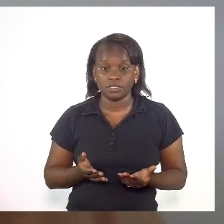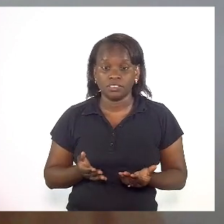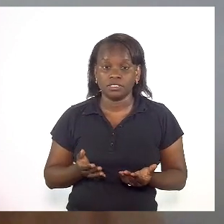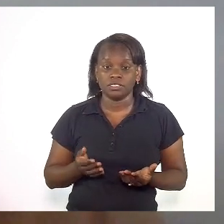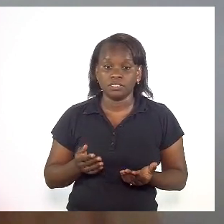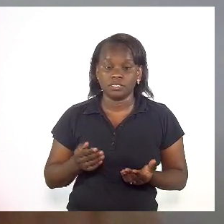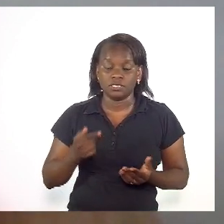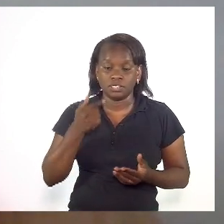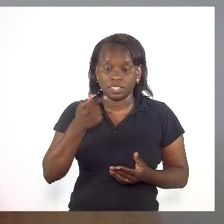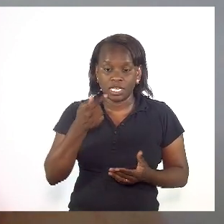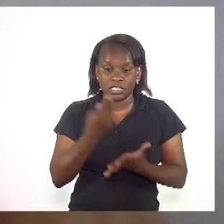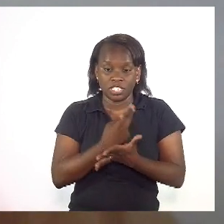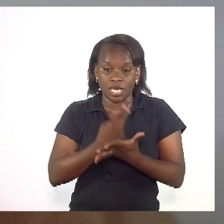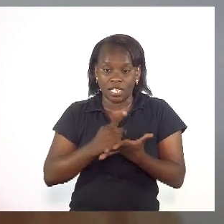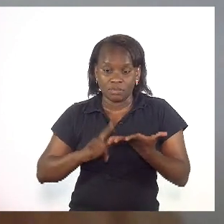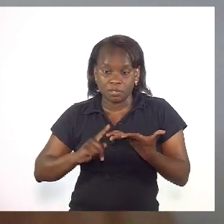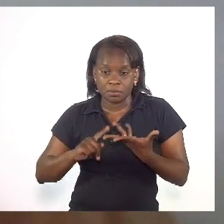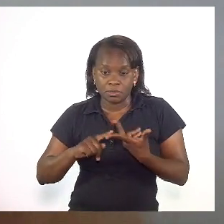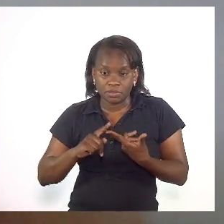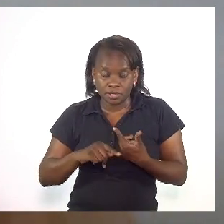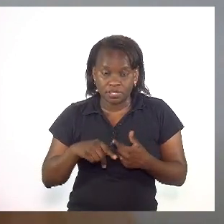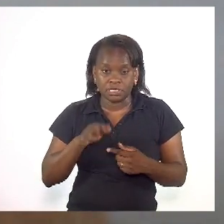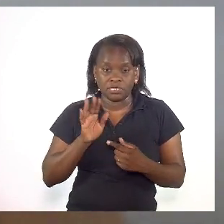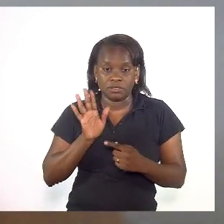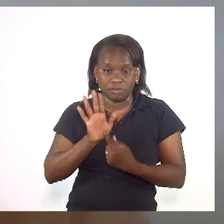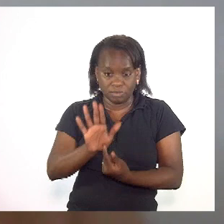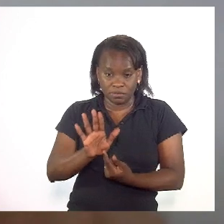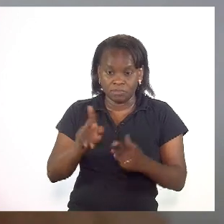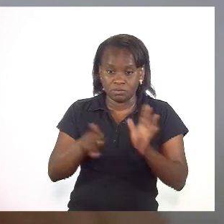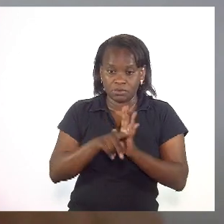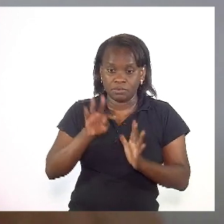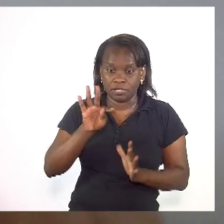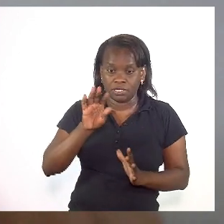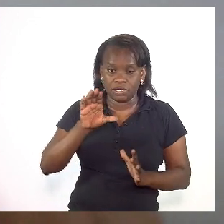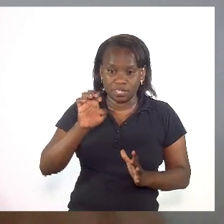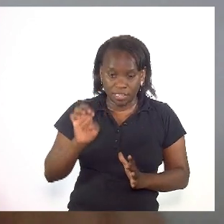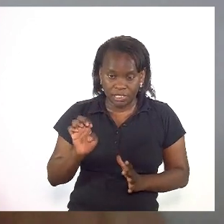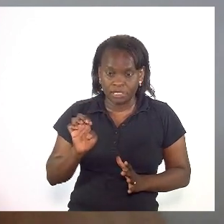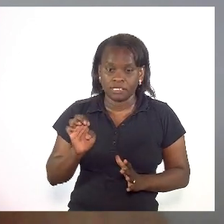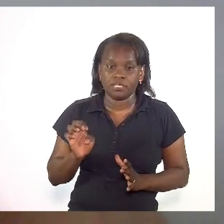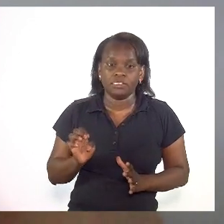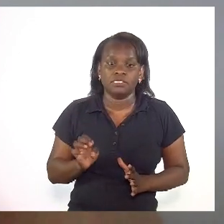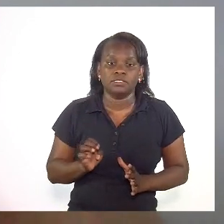as sete irregularidades apontadas pelo Tribunal de Contas do Estado